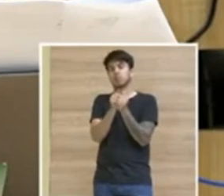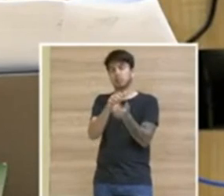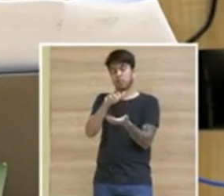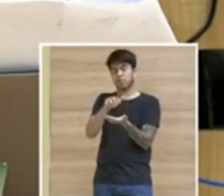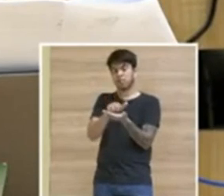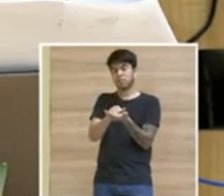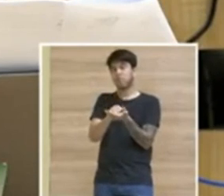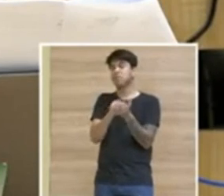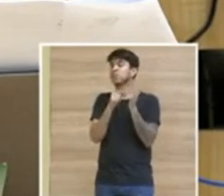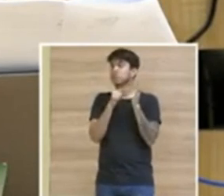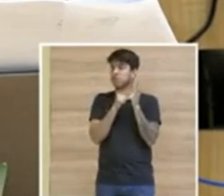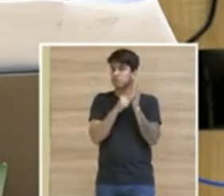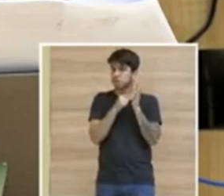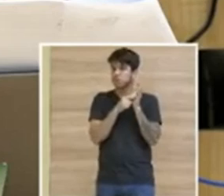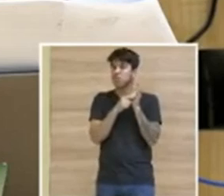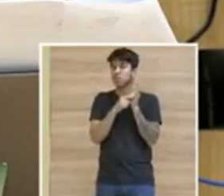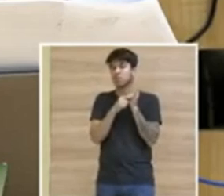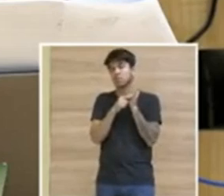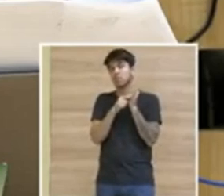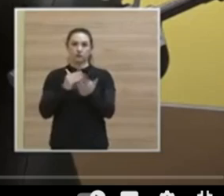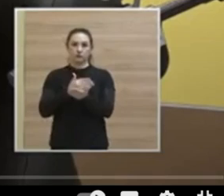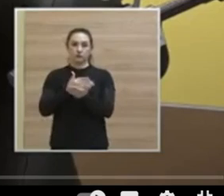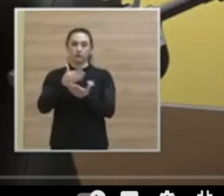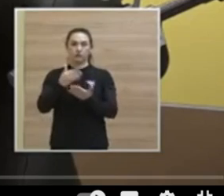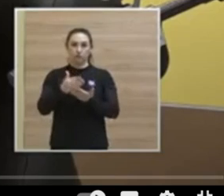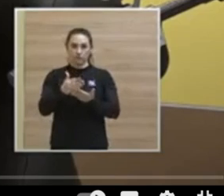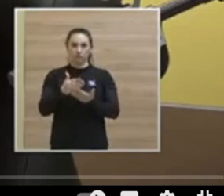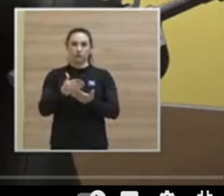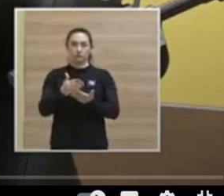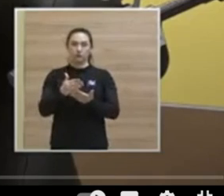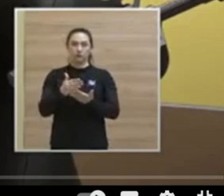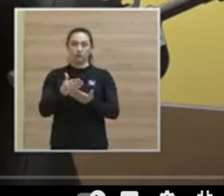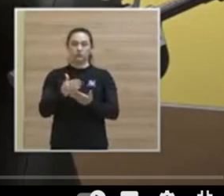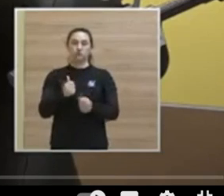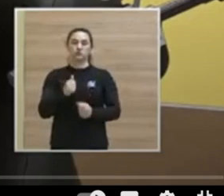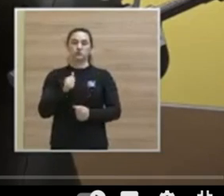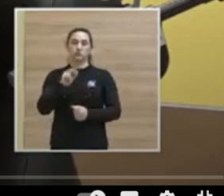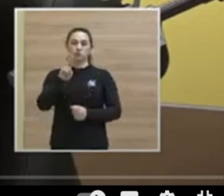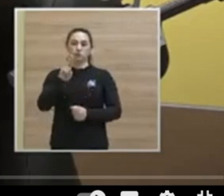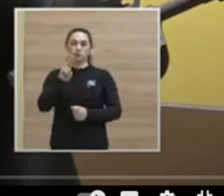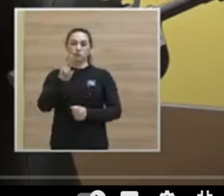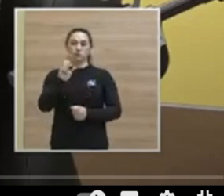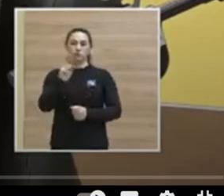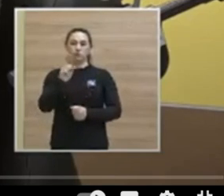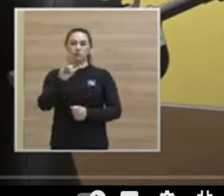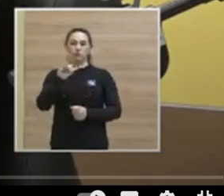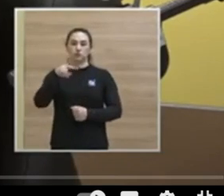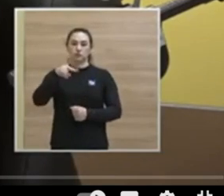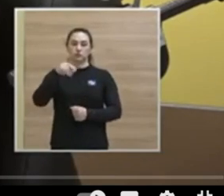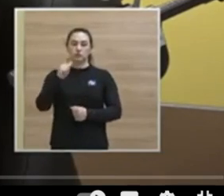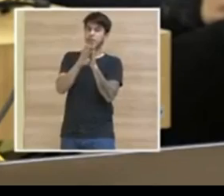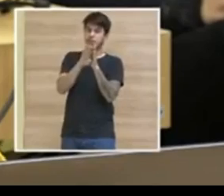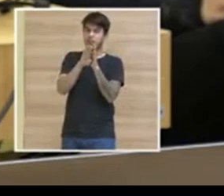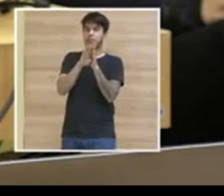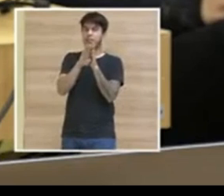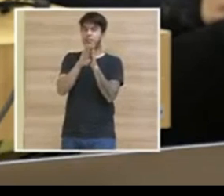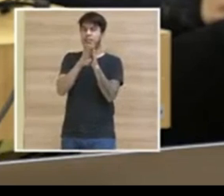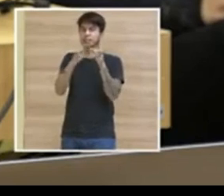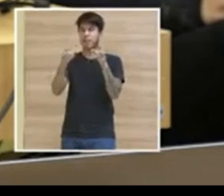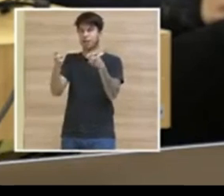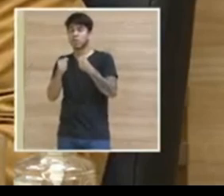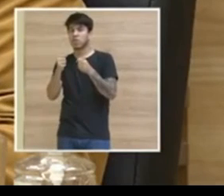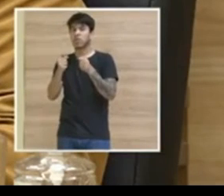asfalto após a discussão sobre o projeto foi realizada a votação os vereadores Januário koslinski